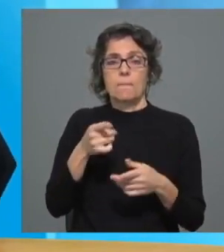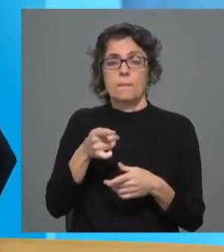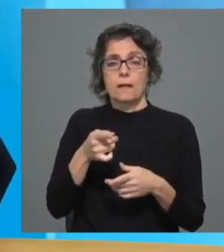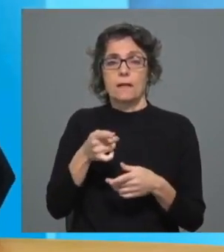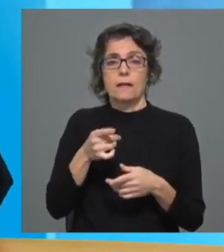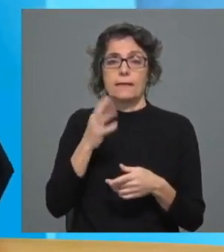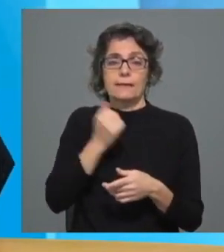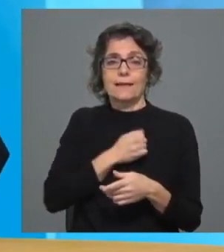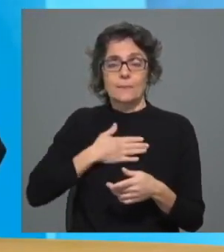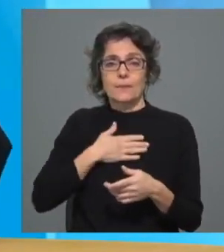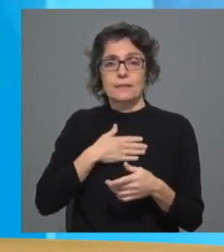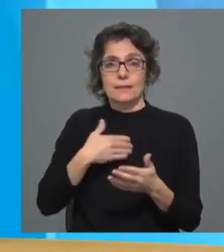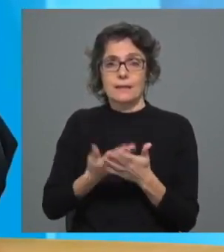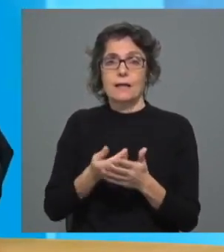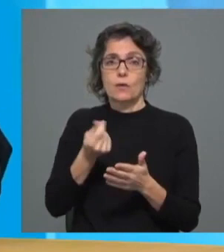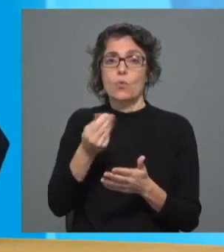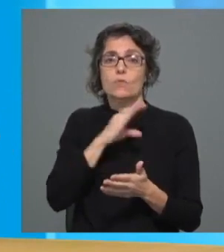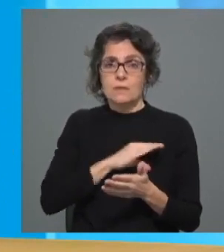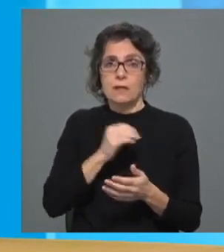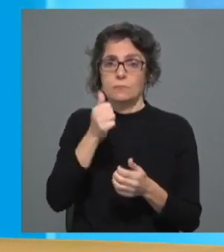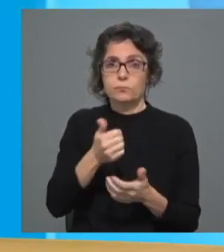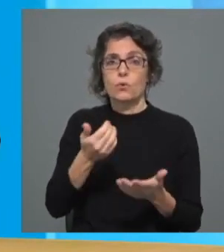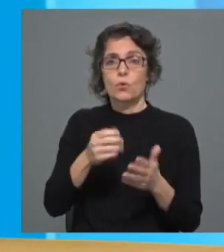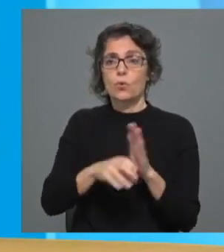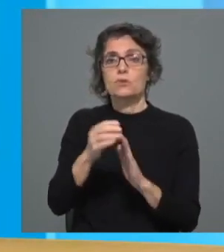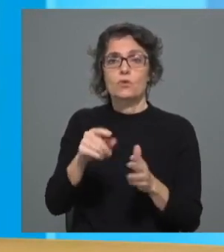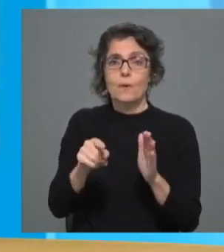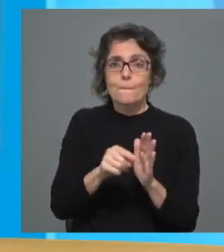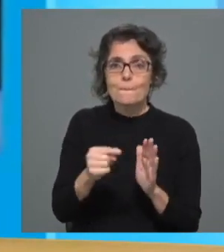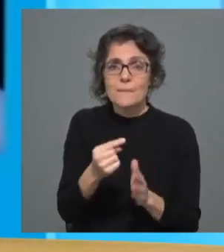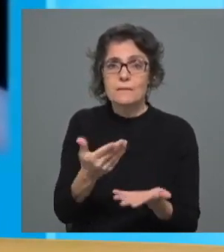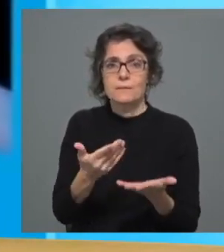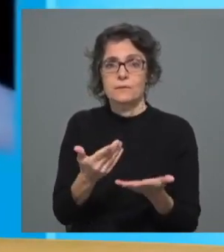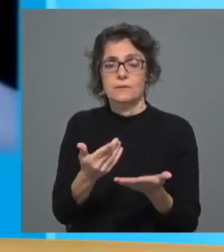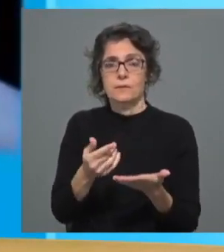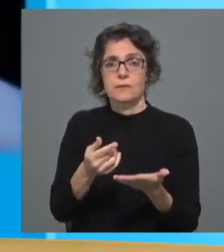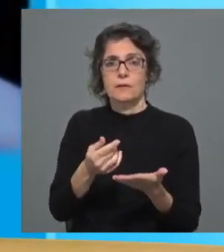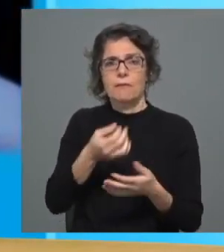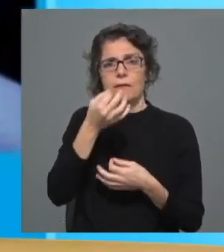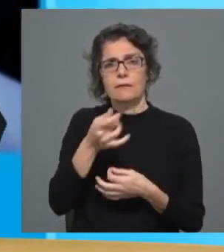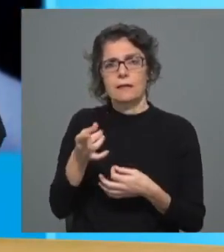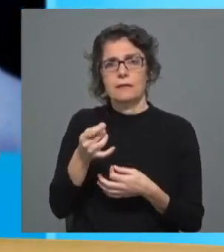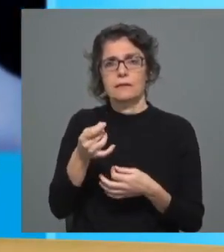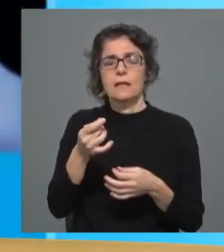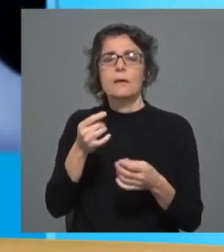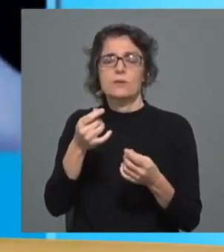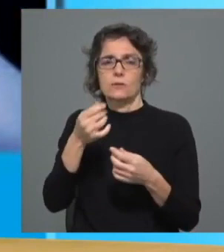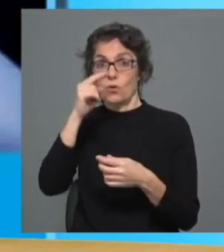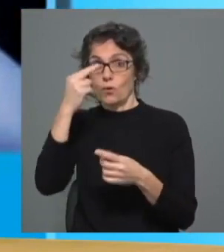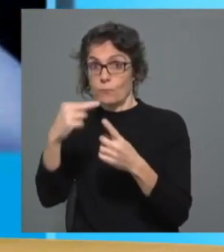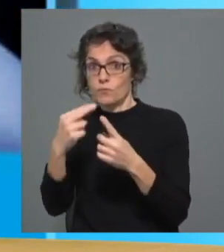assegurem condições mínimas, se calhar não é viável, mas há que considerar também a situação da empresa e há que